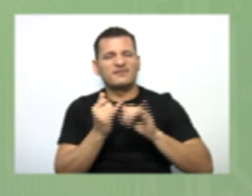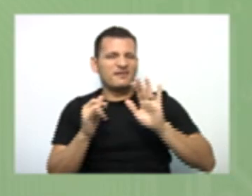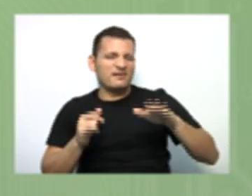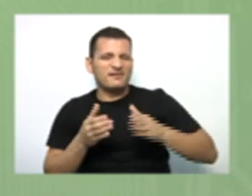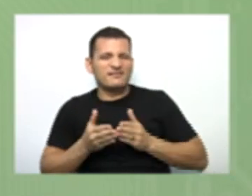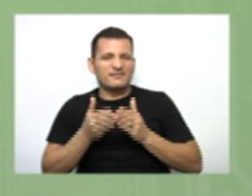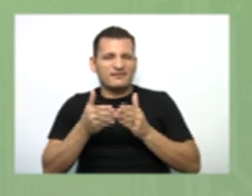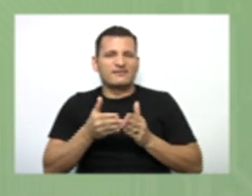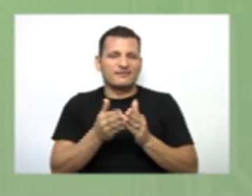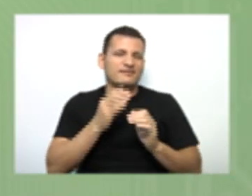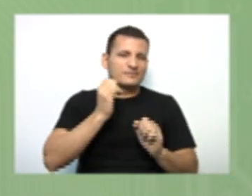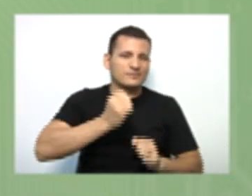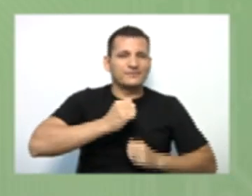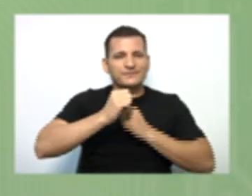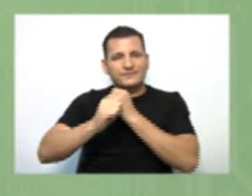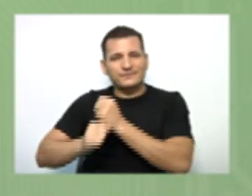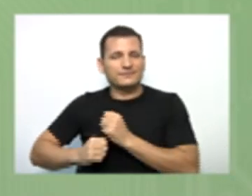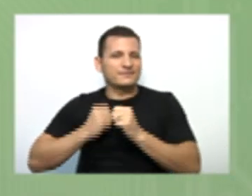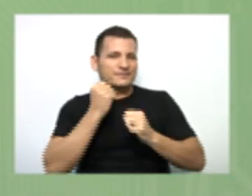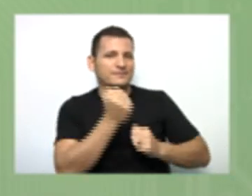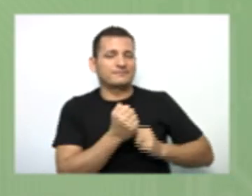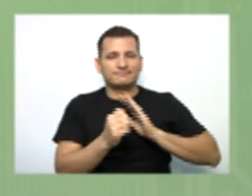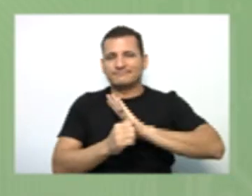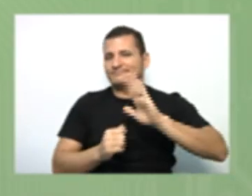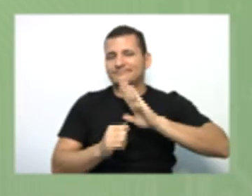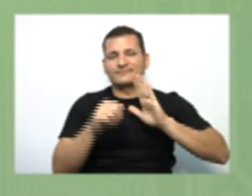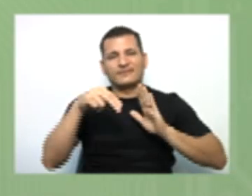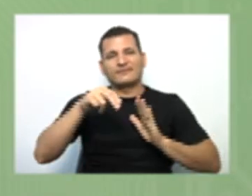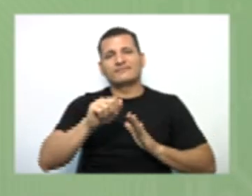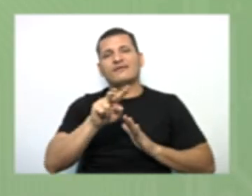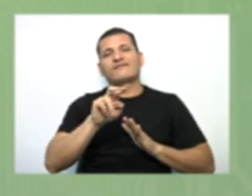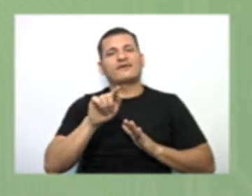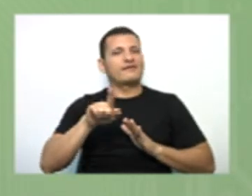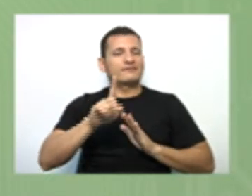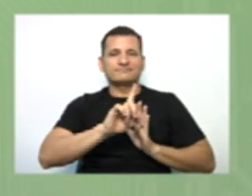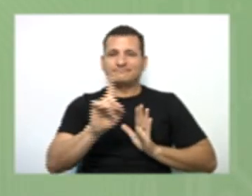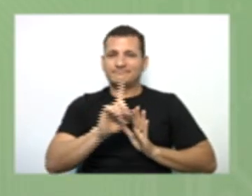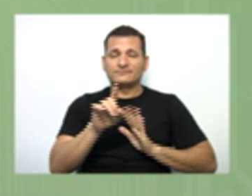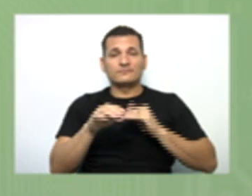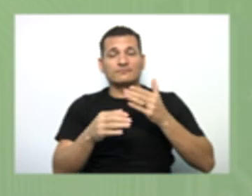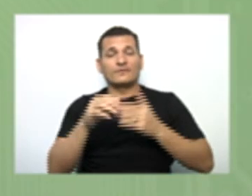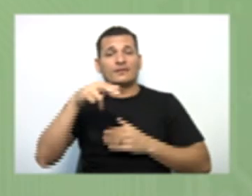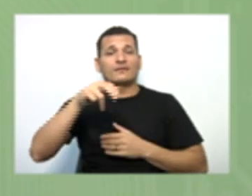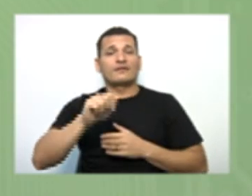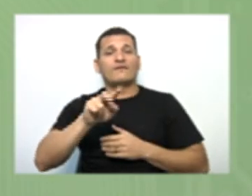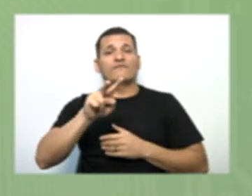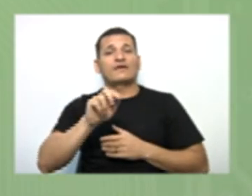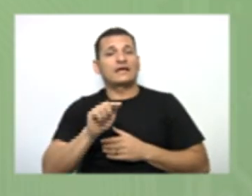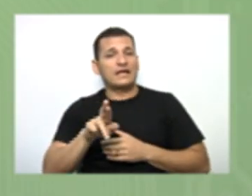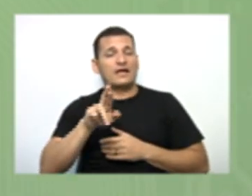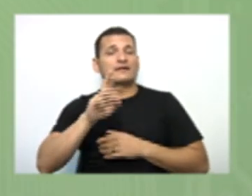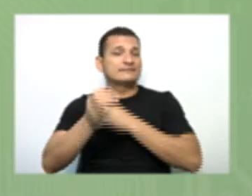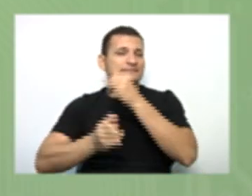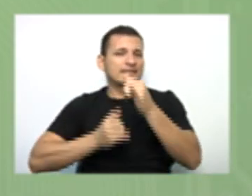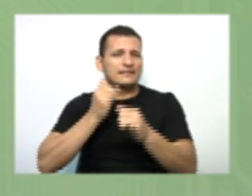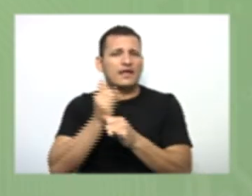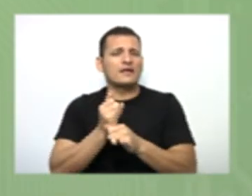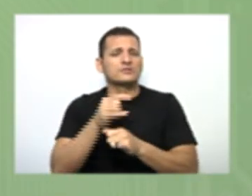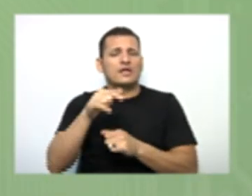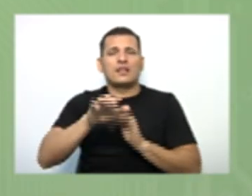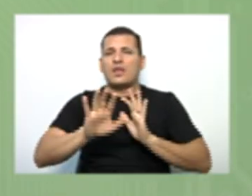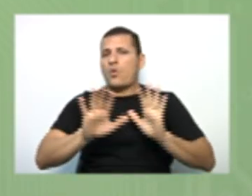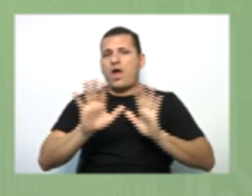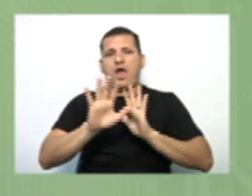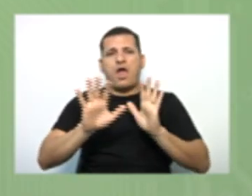na canoa, né? Pegar o barco... Não, né? Quando a gente fala navegar na internet, nós não falamos